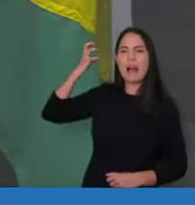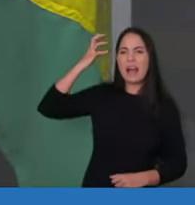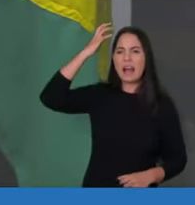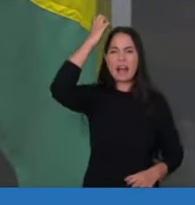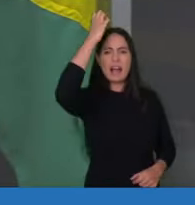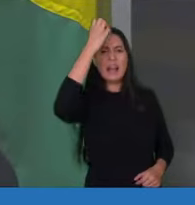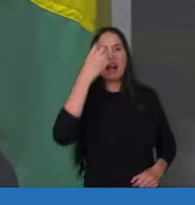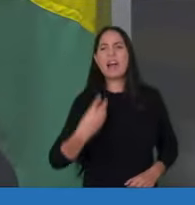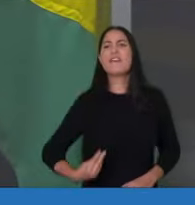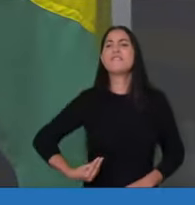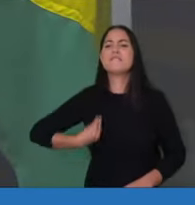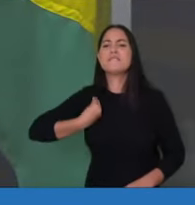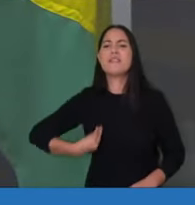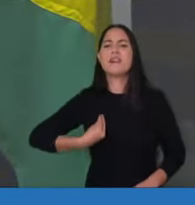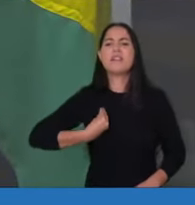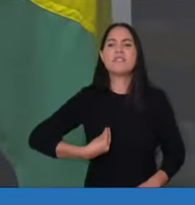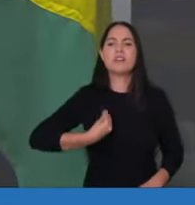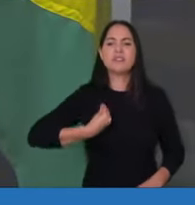vive!